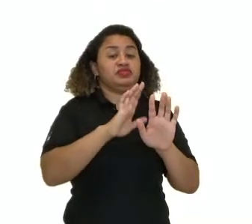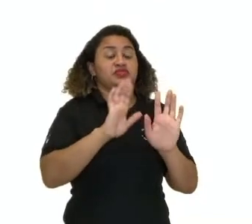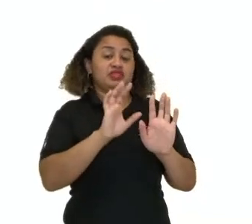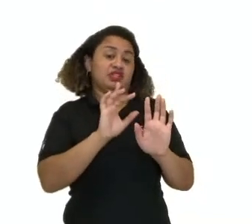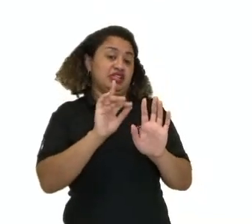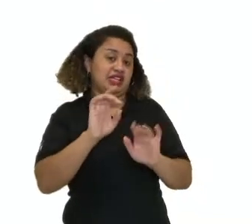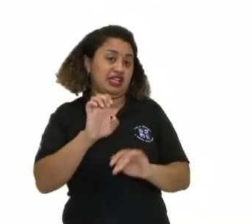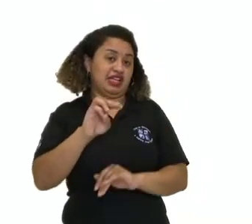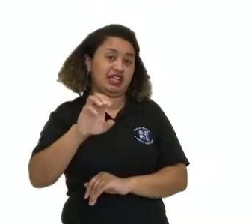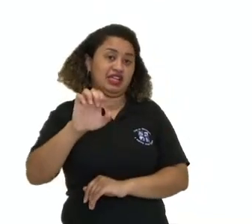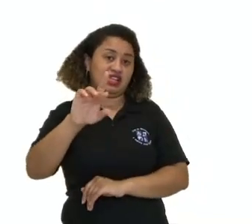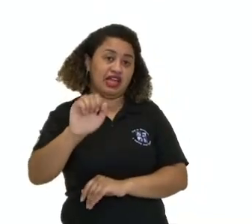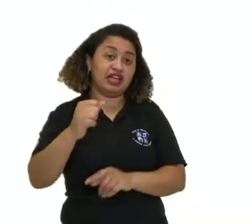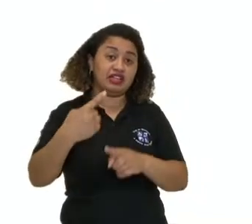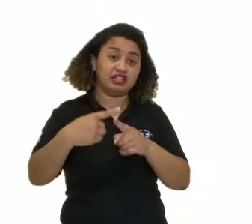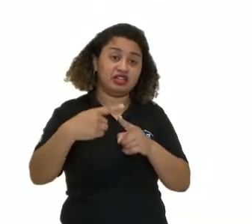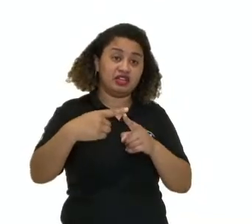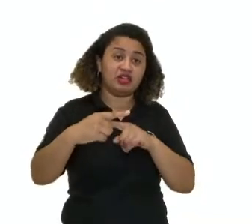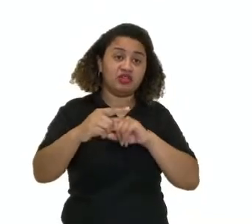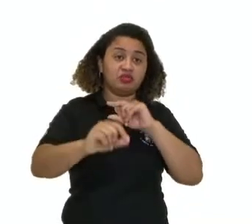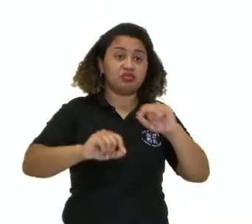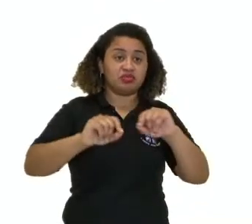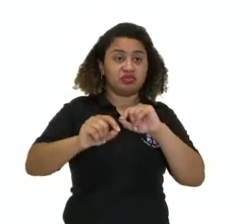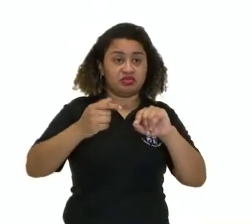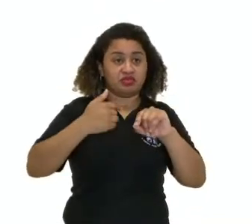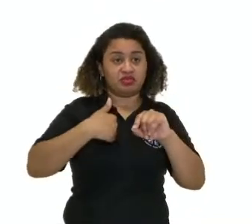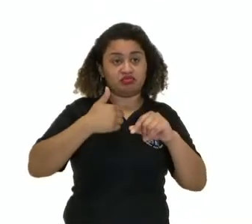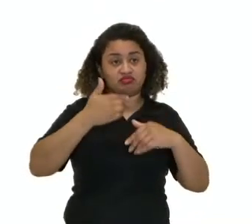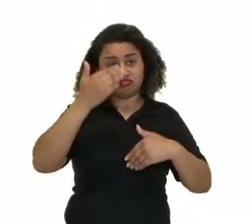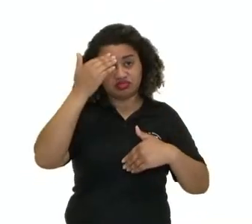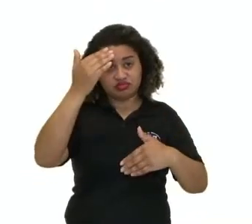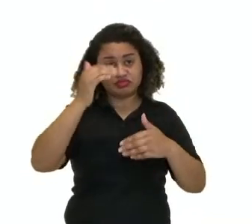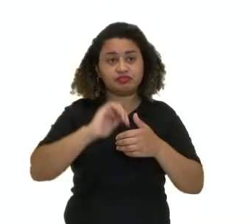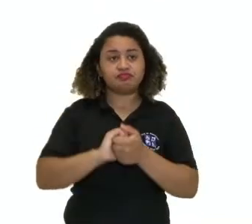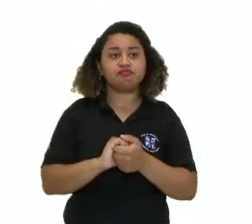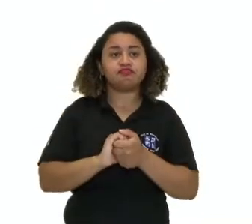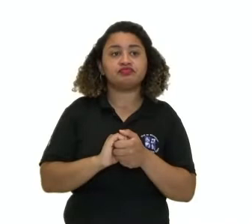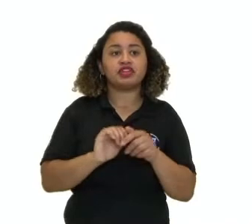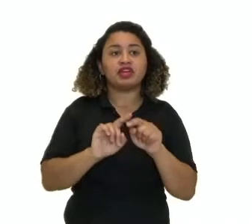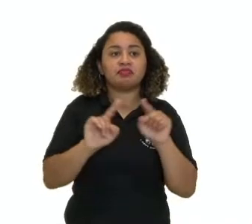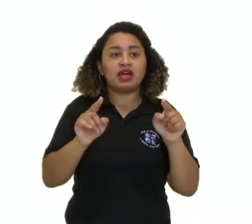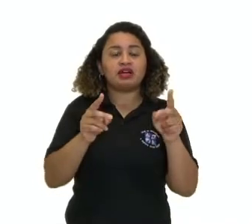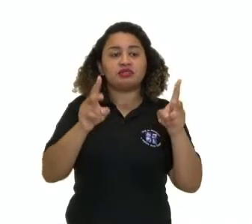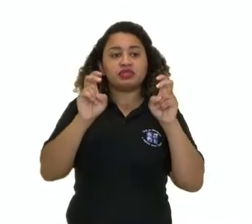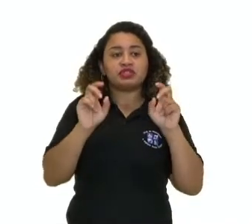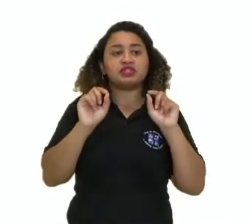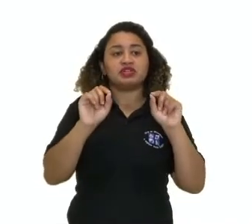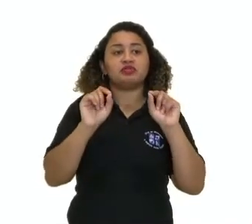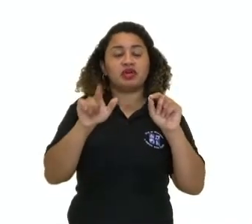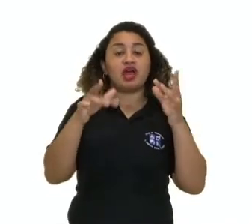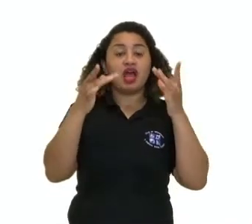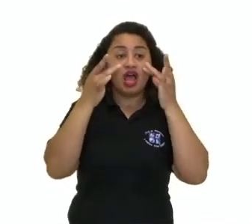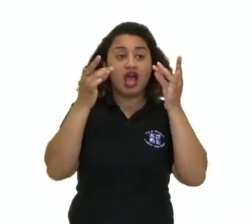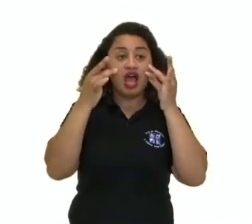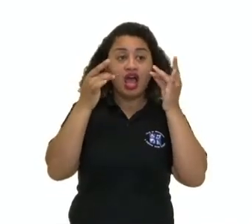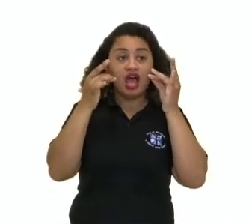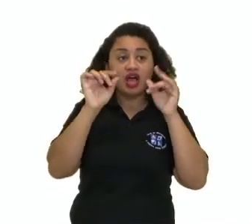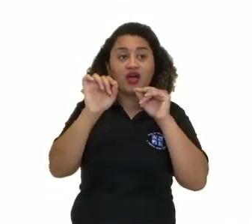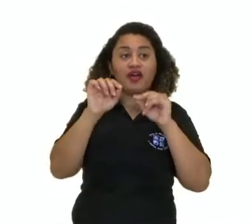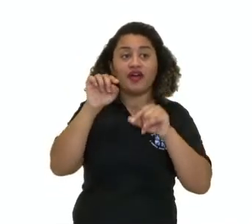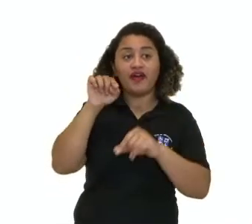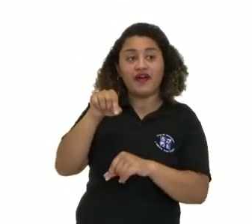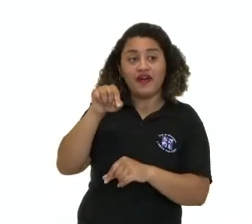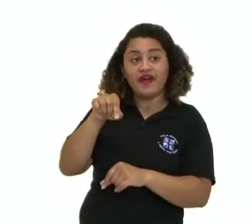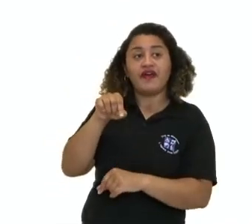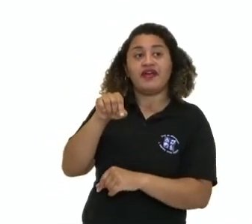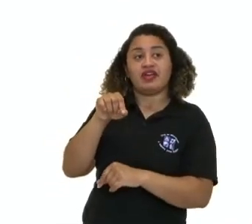nada porque ele estava como agradecendo. Observe que Agar se refere ao gato como este gato, já que o animal